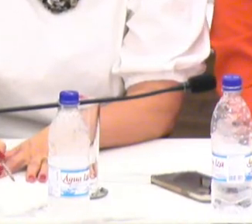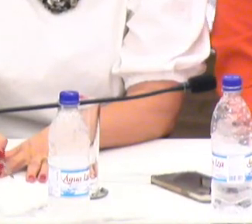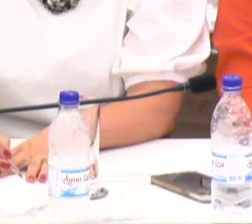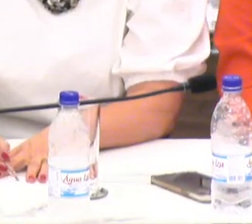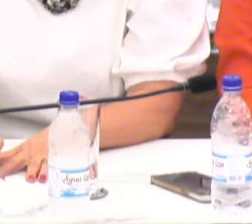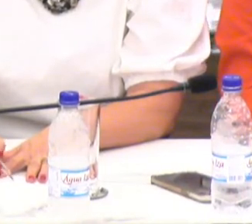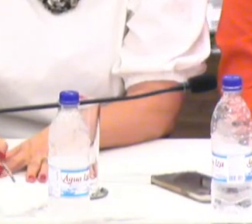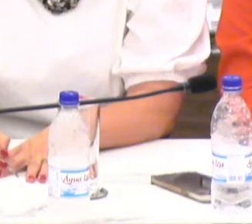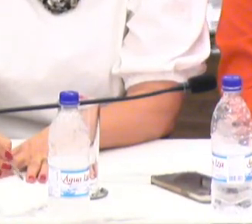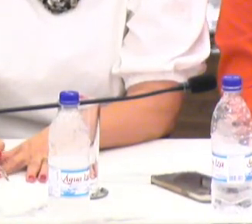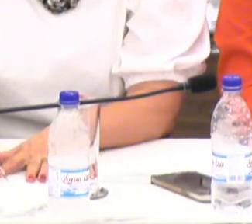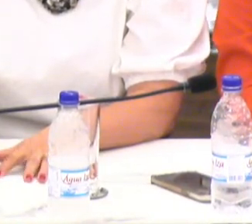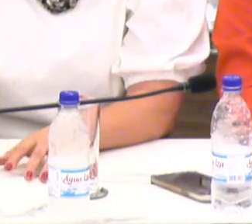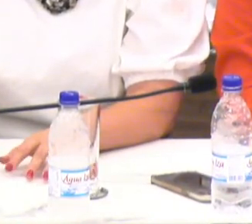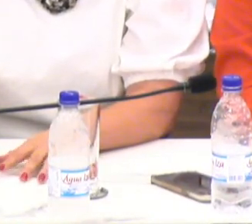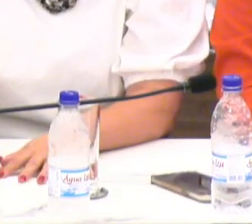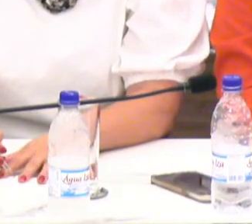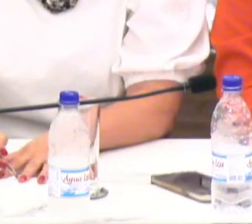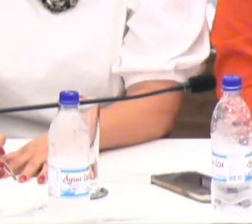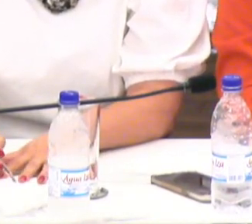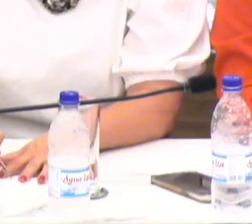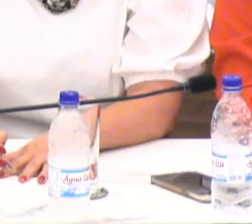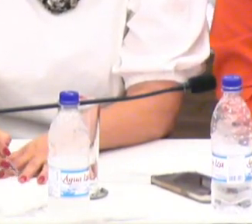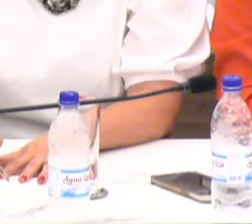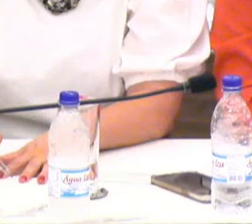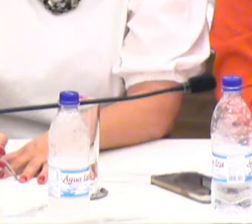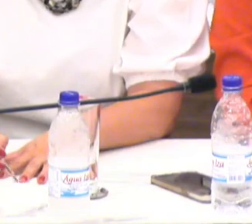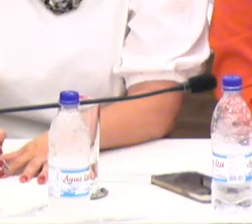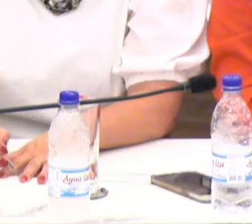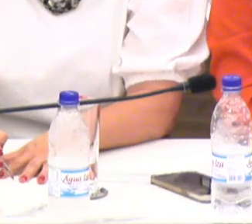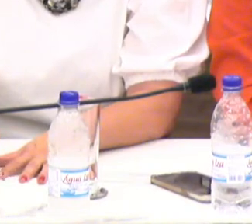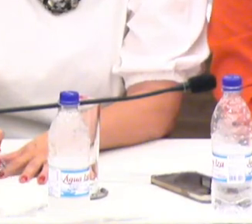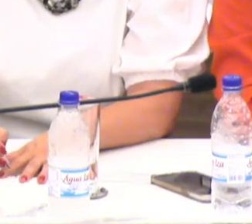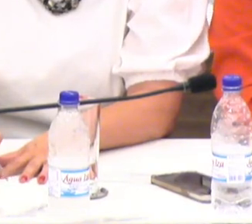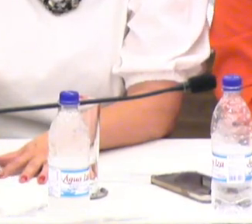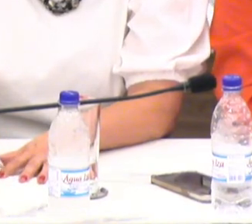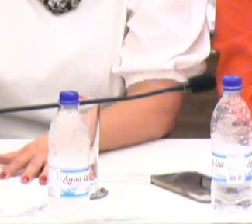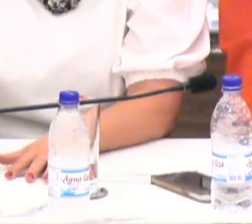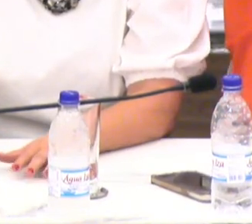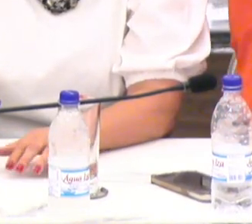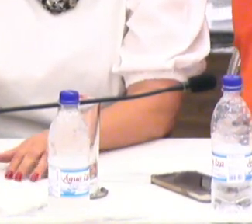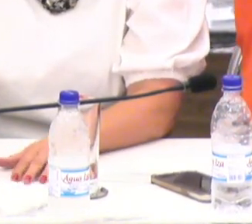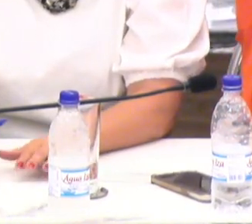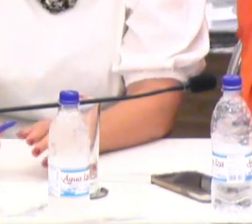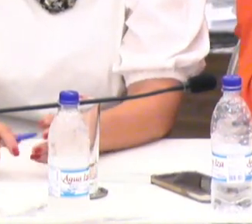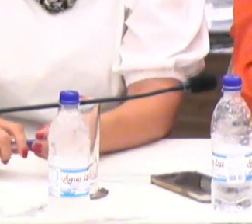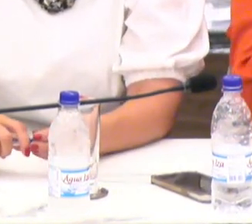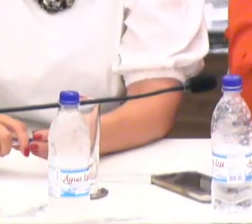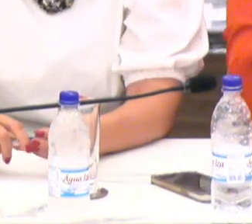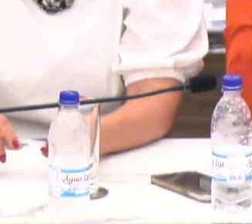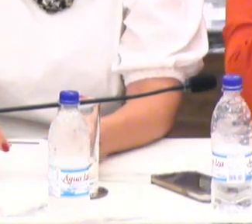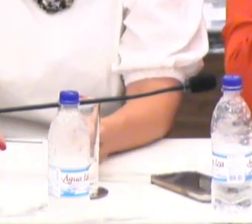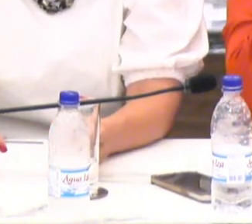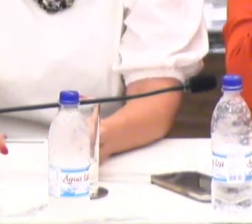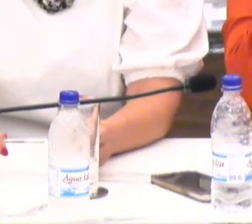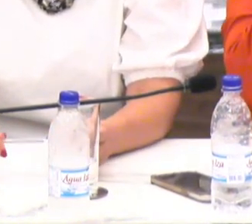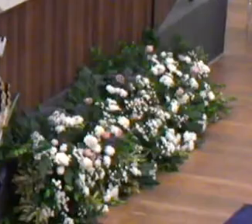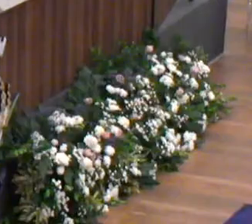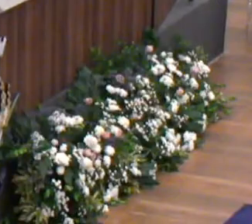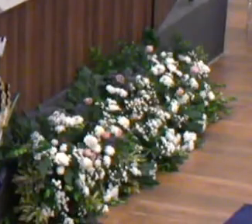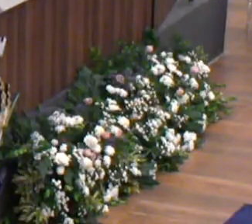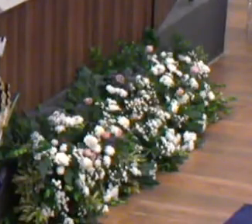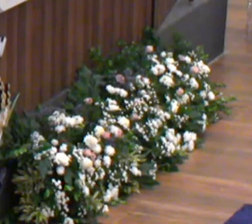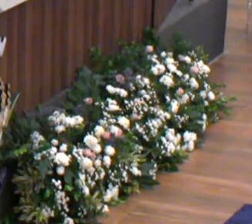das vereadoras. Na sequência, eu convido o coronel Adailto que possa fazer uma saudação. O senhor pode fazer daqui ou da tribuna.